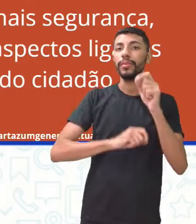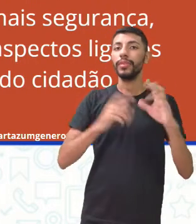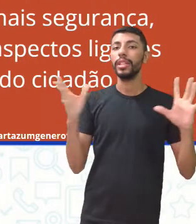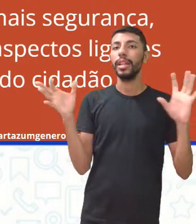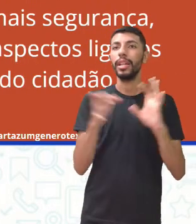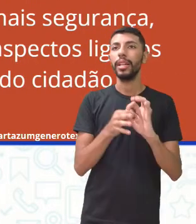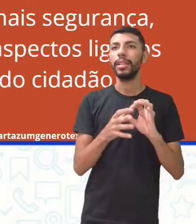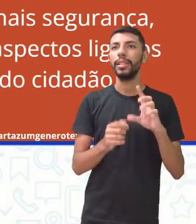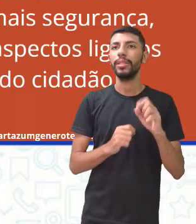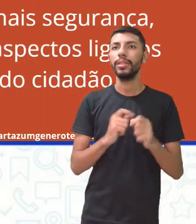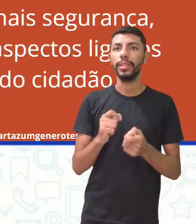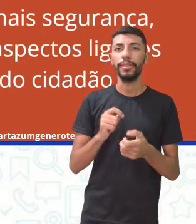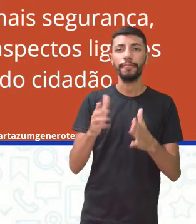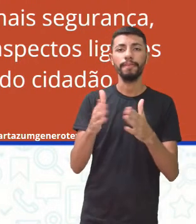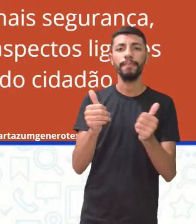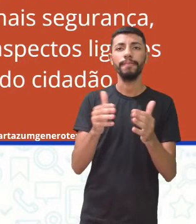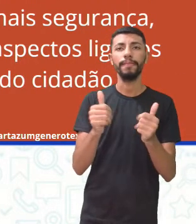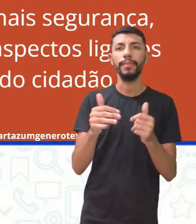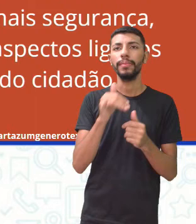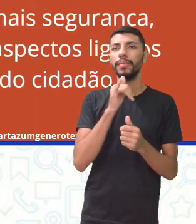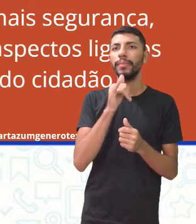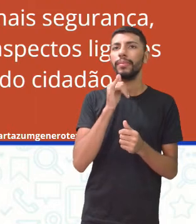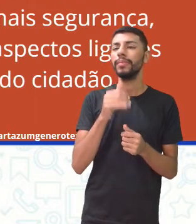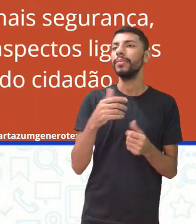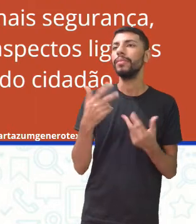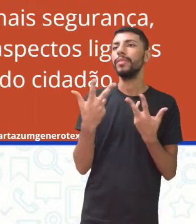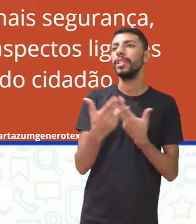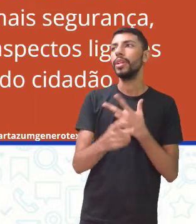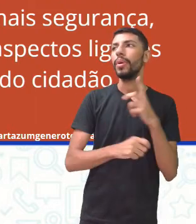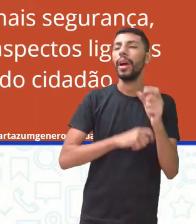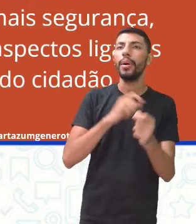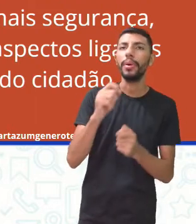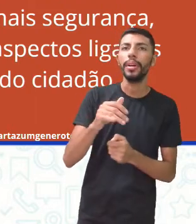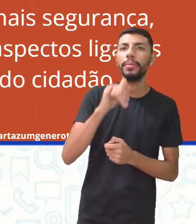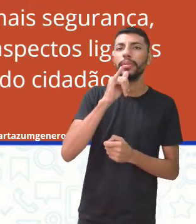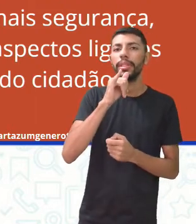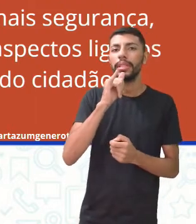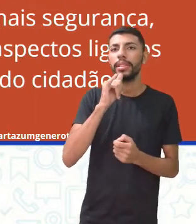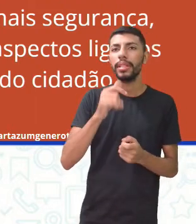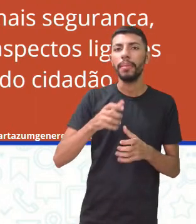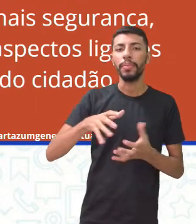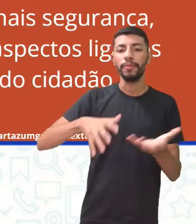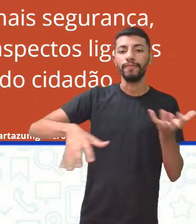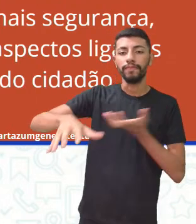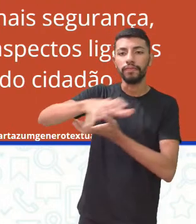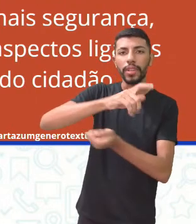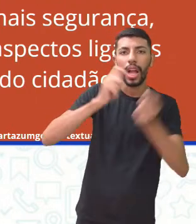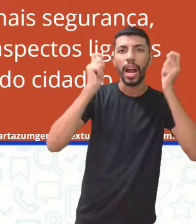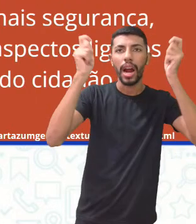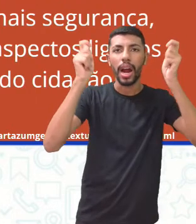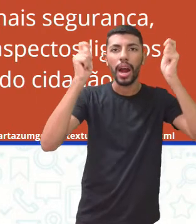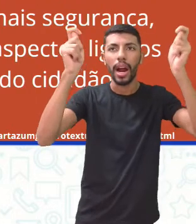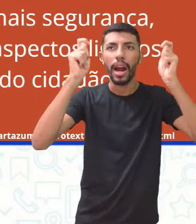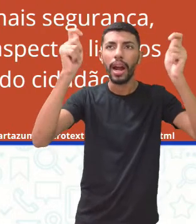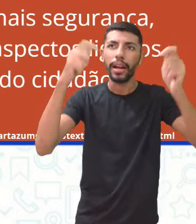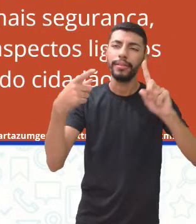relacionada à reivindicação, como é o caso de manifestações proferidas pela sociedade em geral, em decorrência de uma greve, solicitando